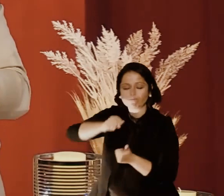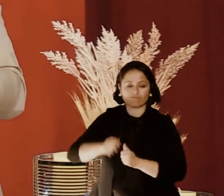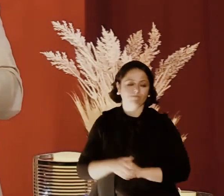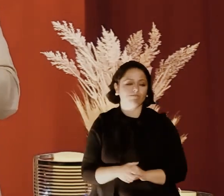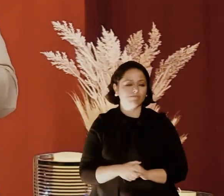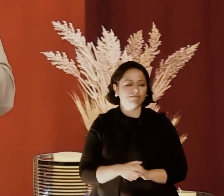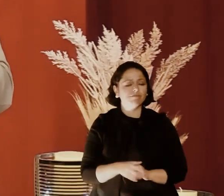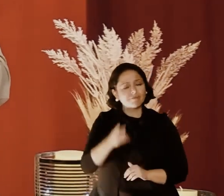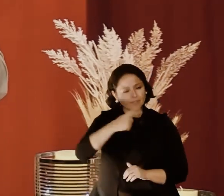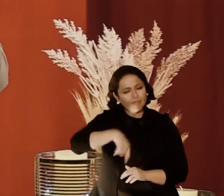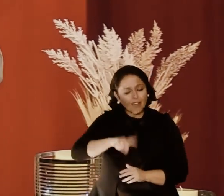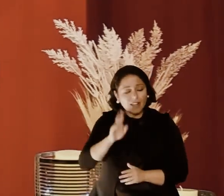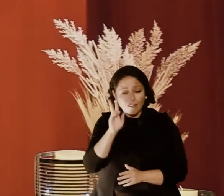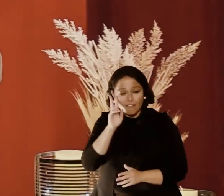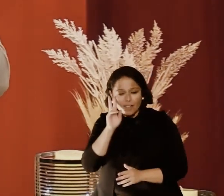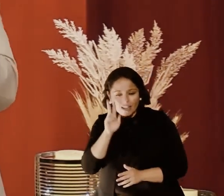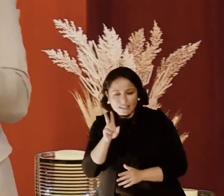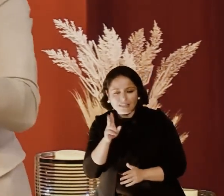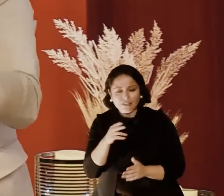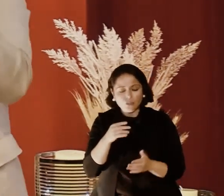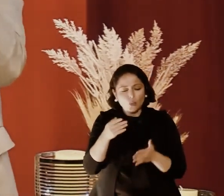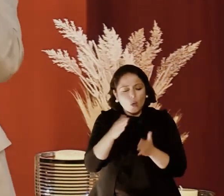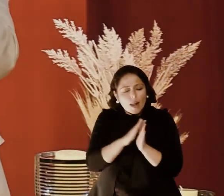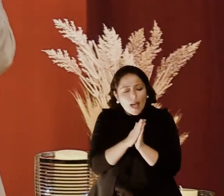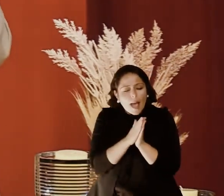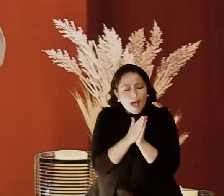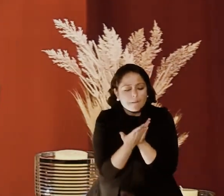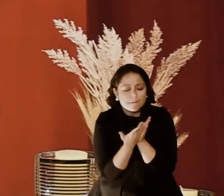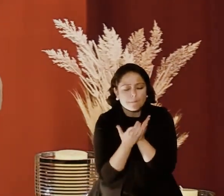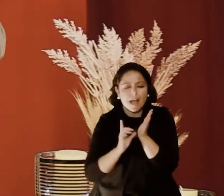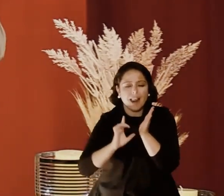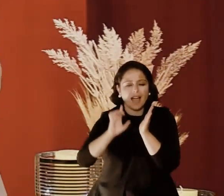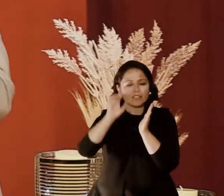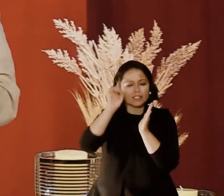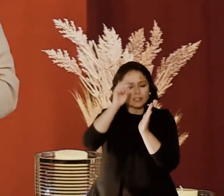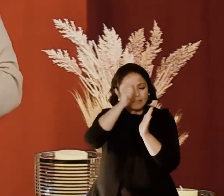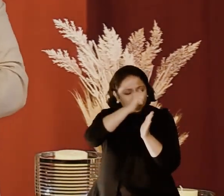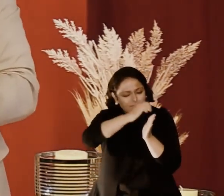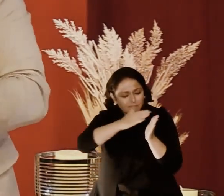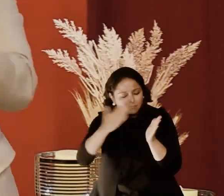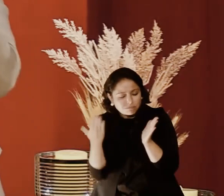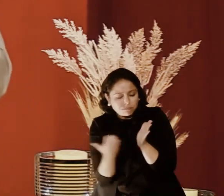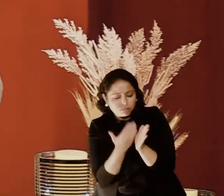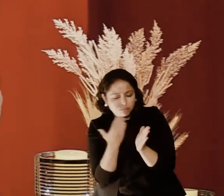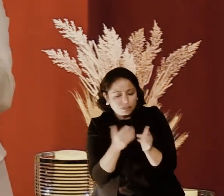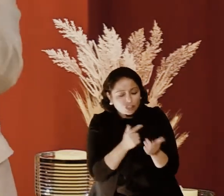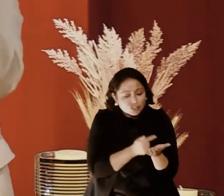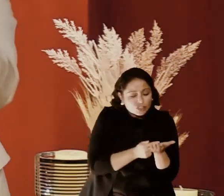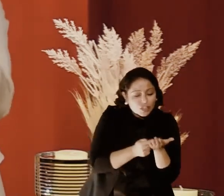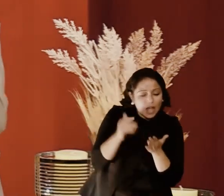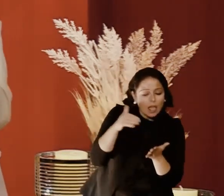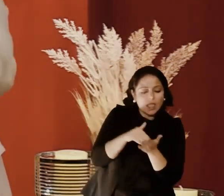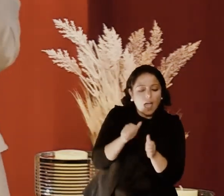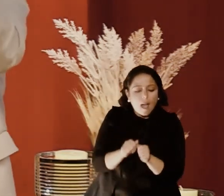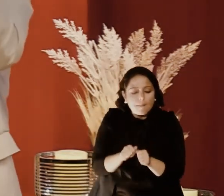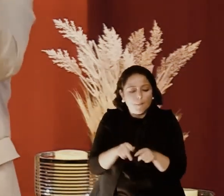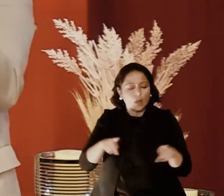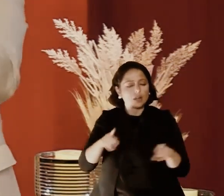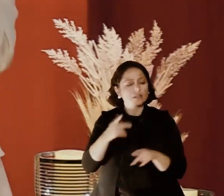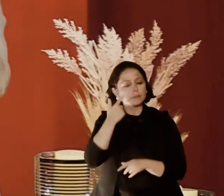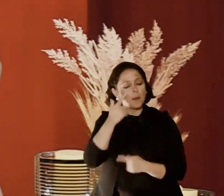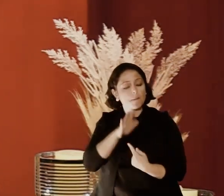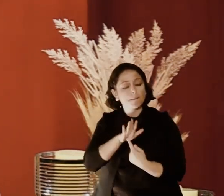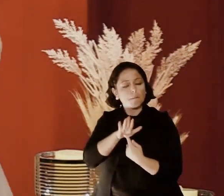Queridos, nós vemos então em toda a Escritura inúmeras promessas de Deus. No tempo e na história,